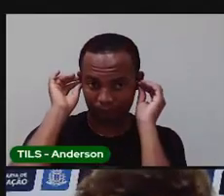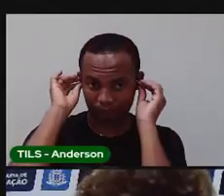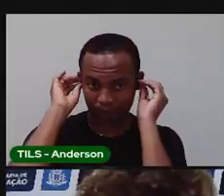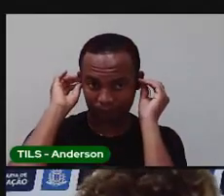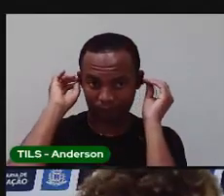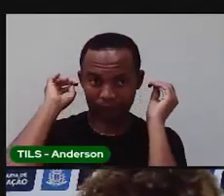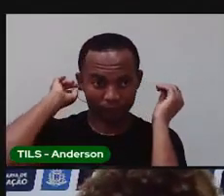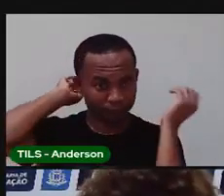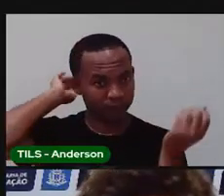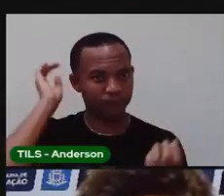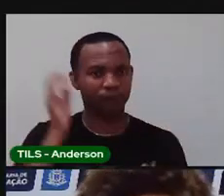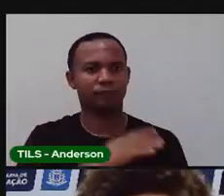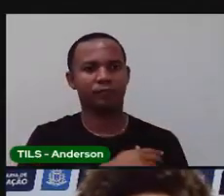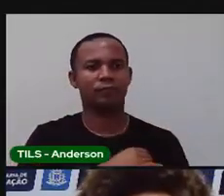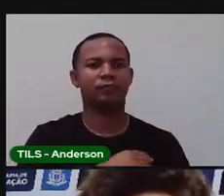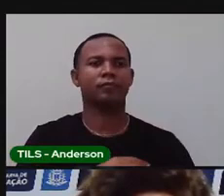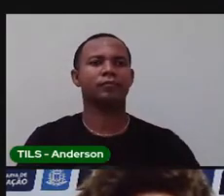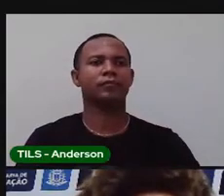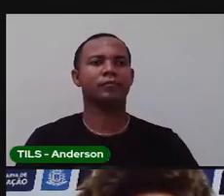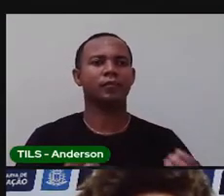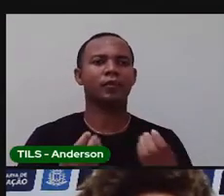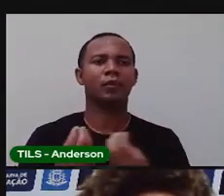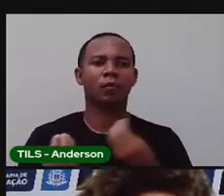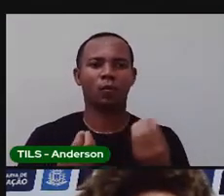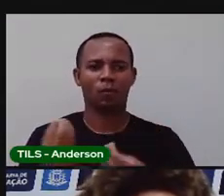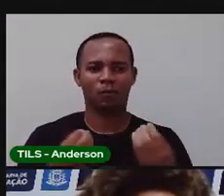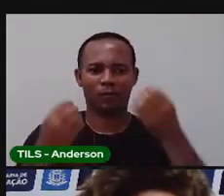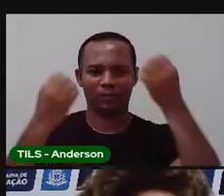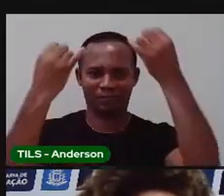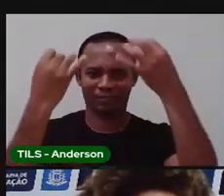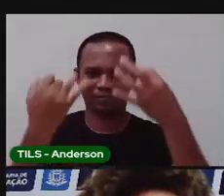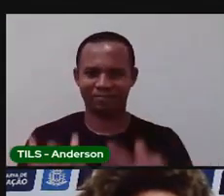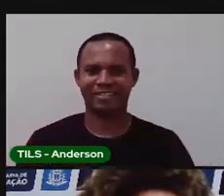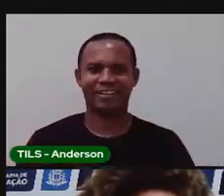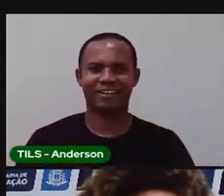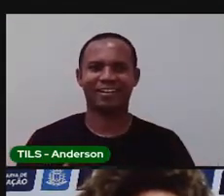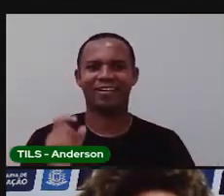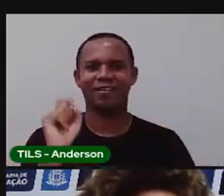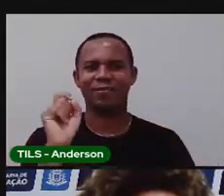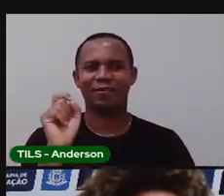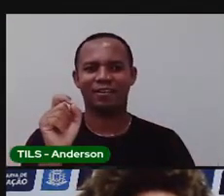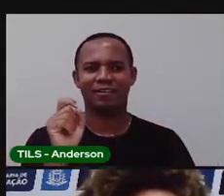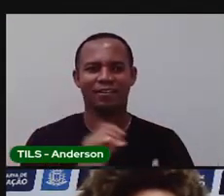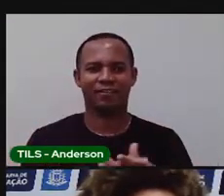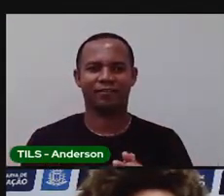na verdade, é que vai explicar para vocês...